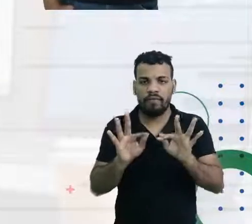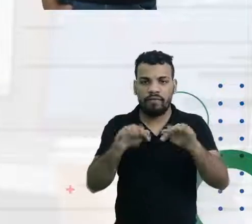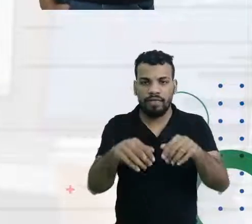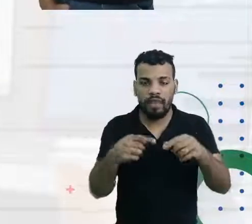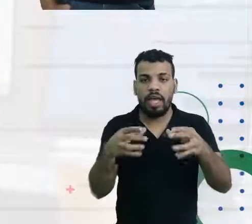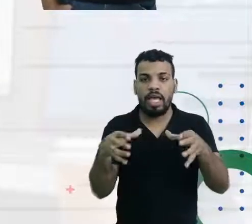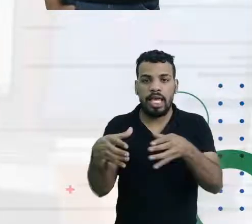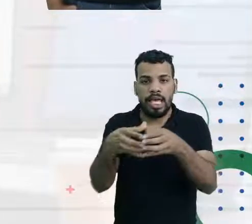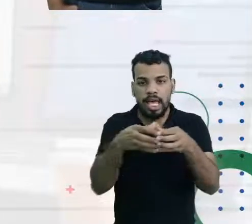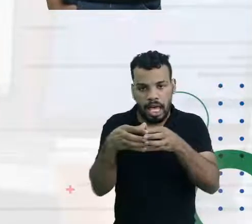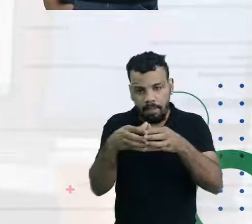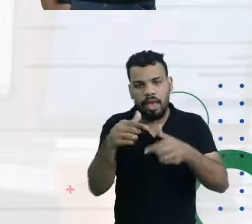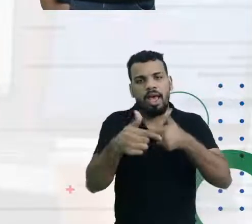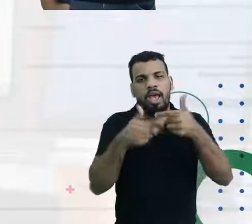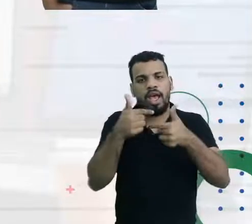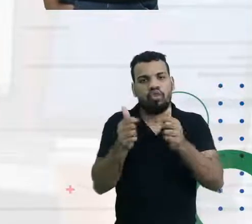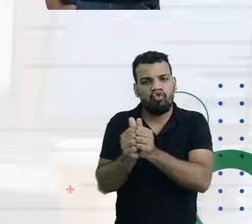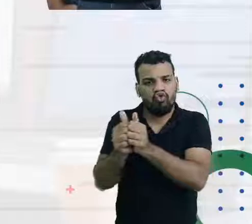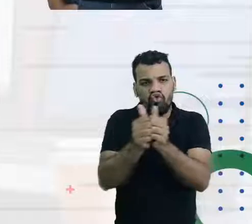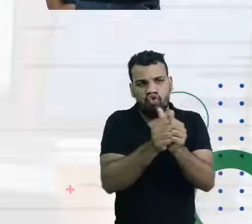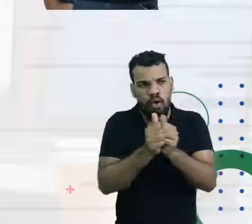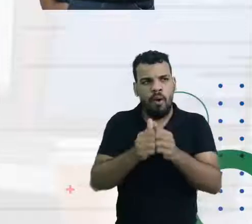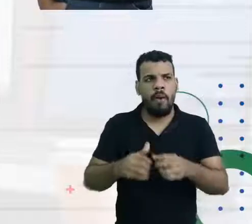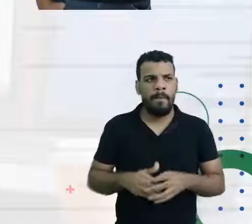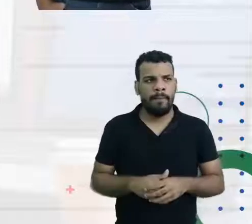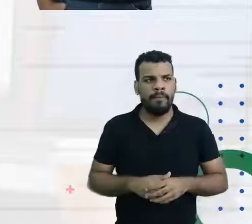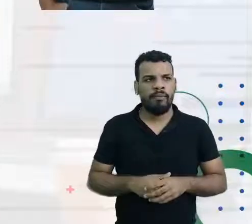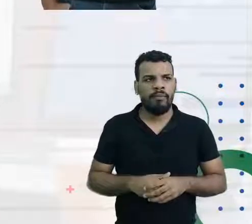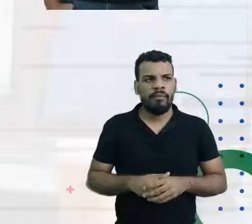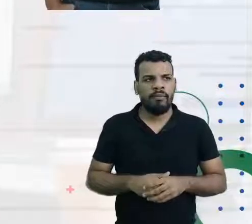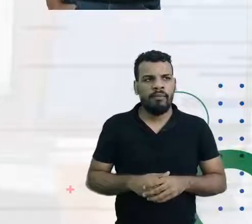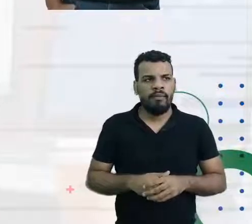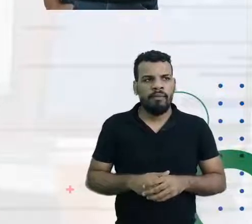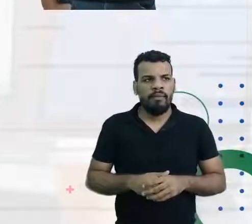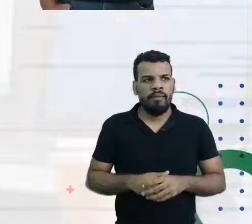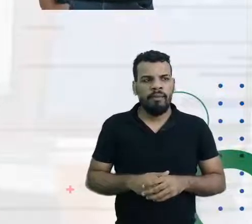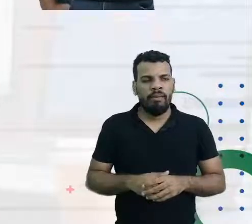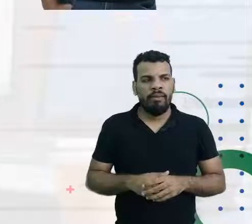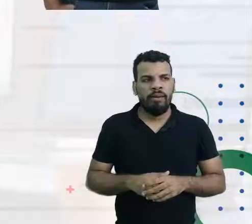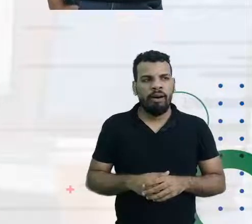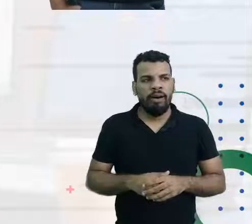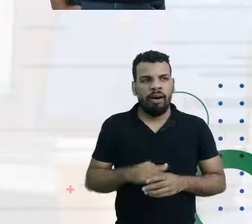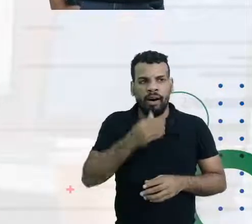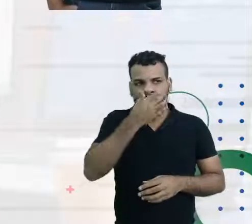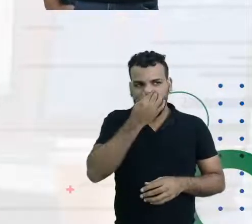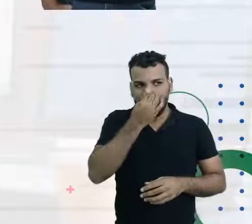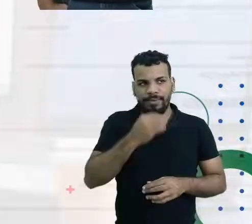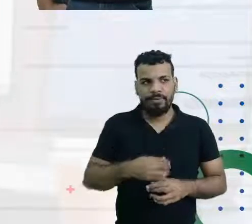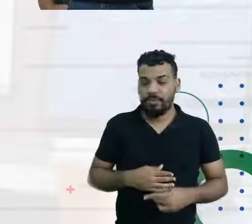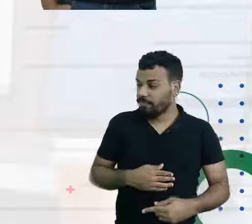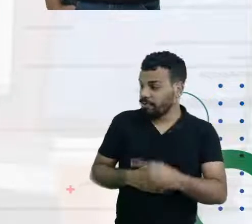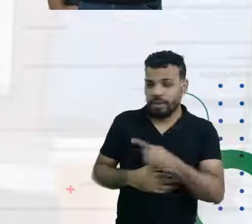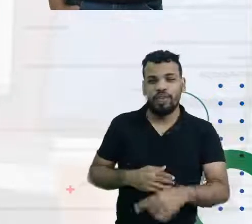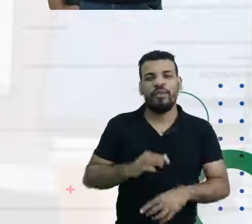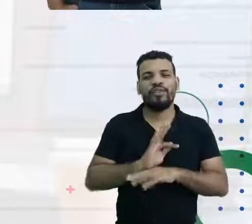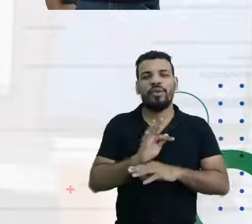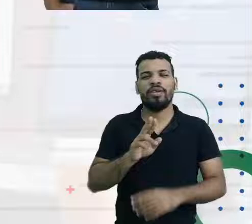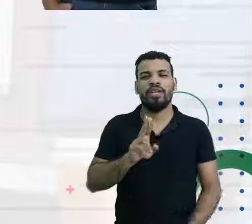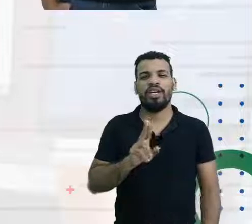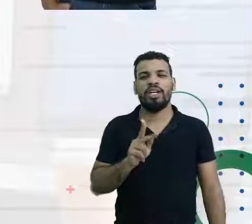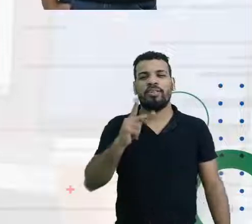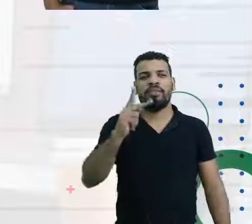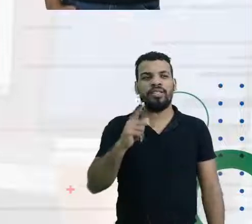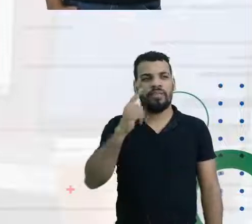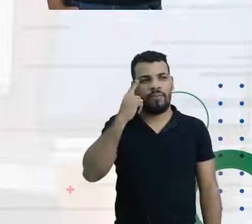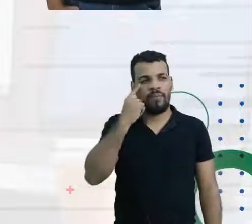possa trabalhar em cima. Aqui a gente tem mais alguns, Sr. Frederiksen de Up, Altas Horas,